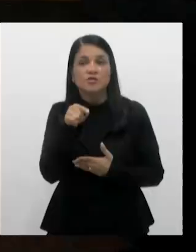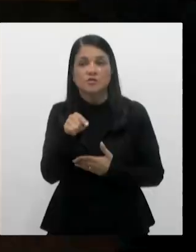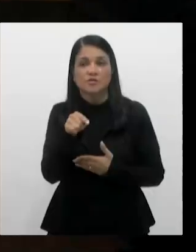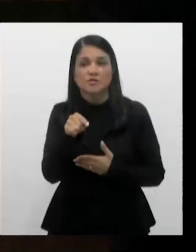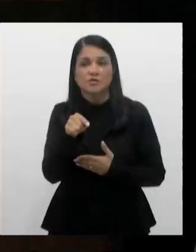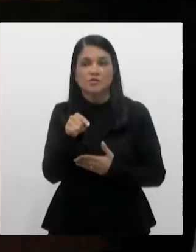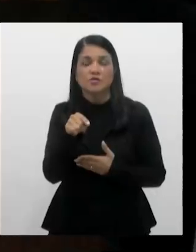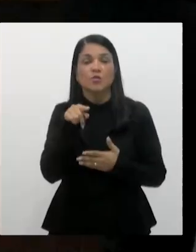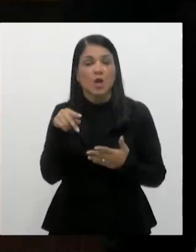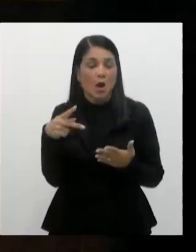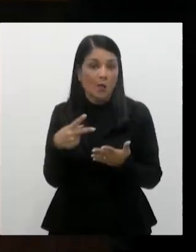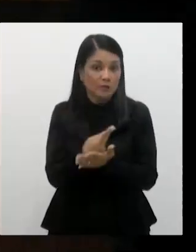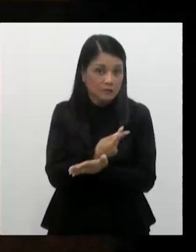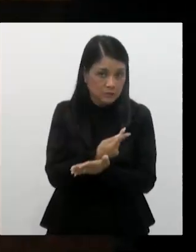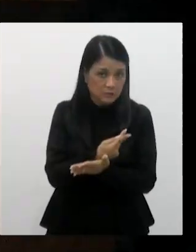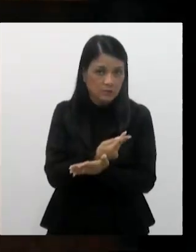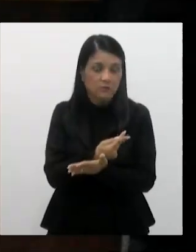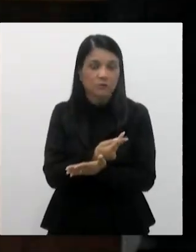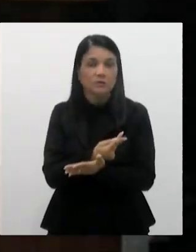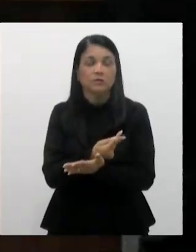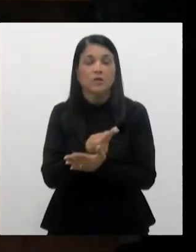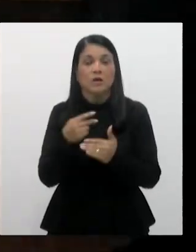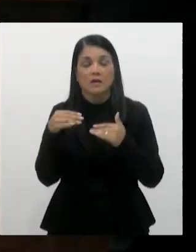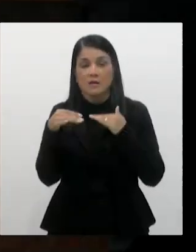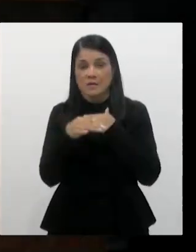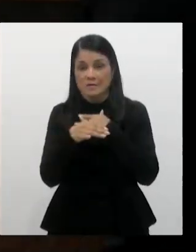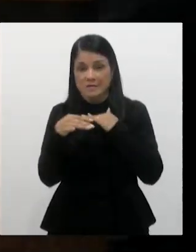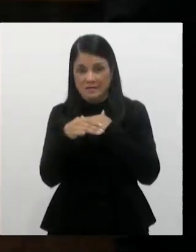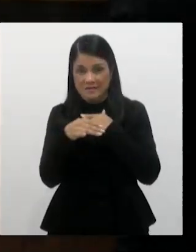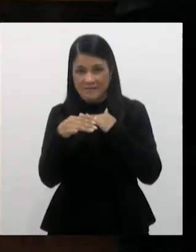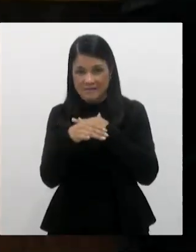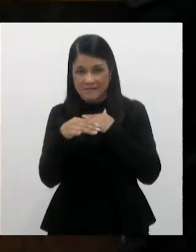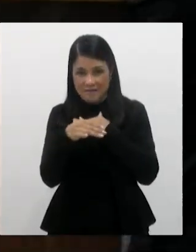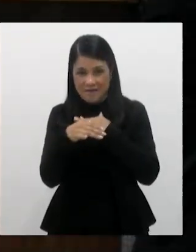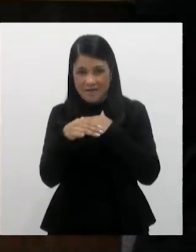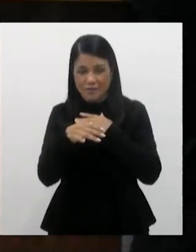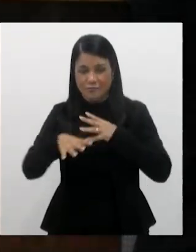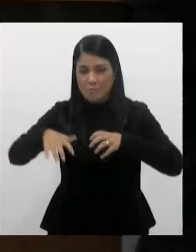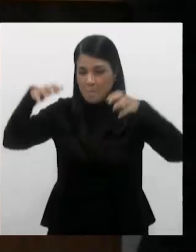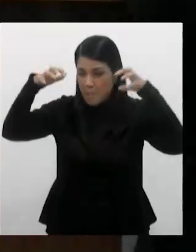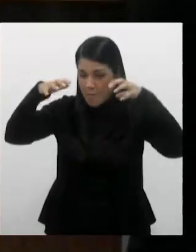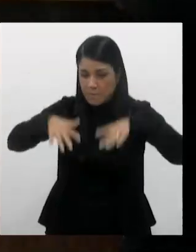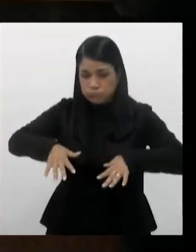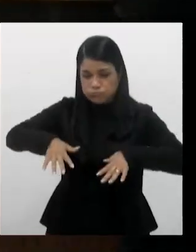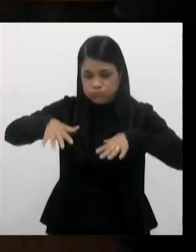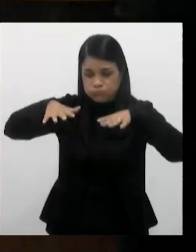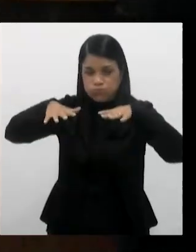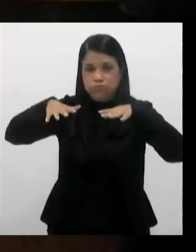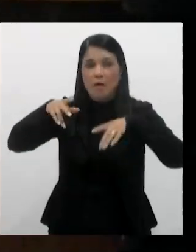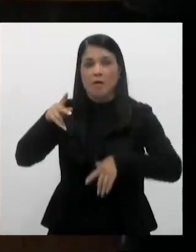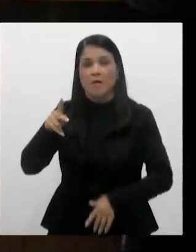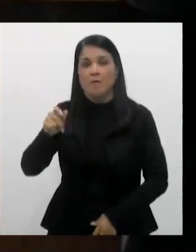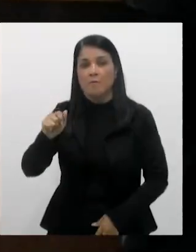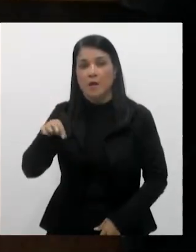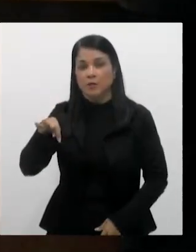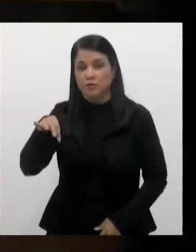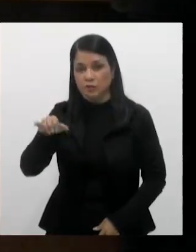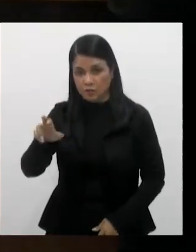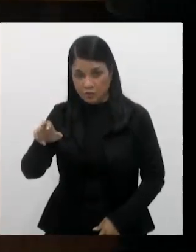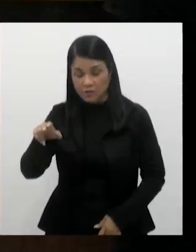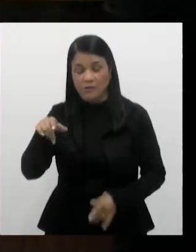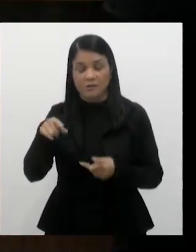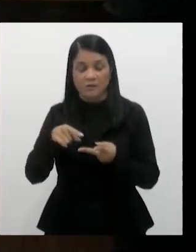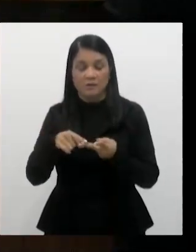os ocorridos, os acontecimentos, as cidades aí, mais uma vez inundadas, Pati de Alferes, Itaperuna